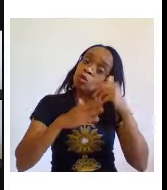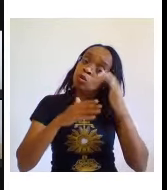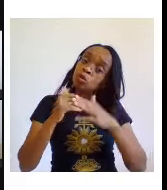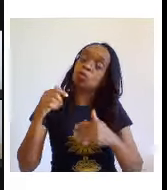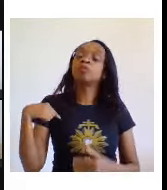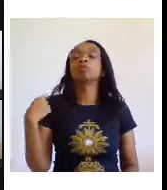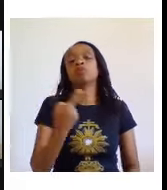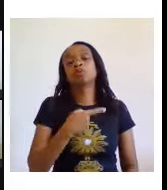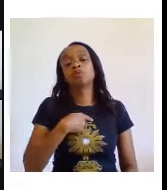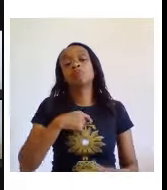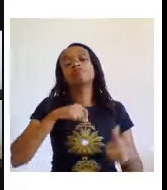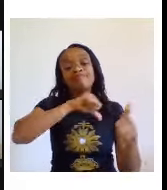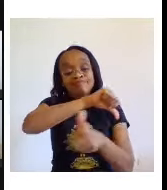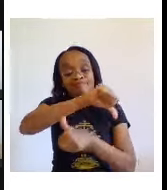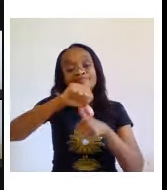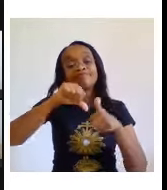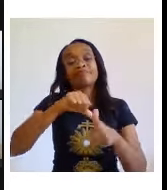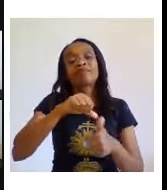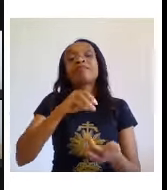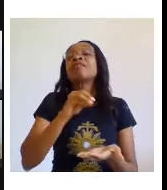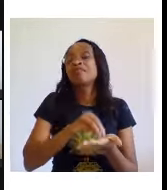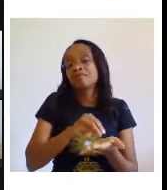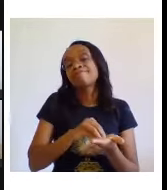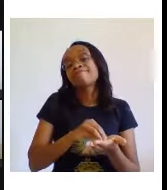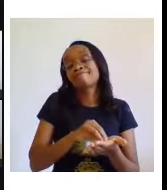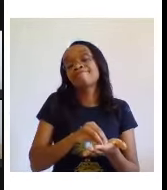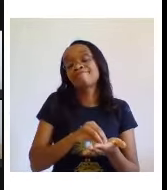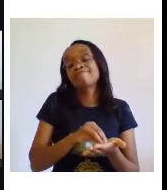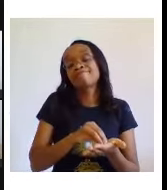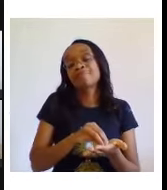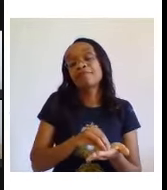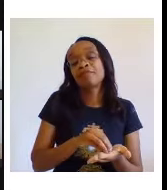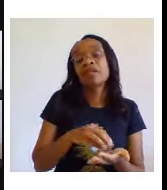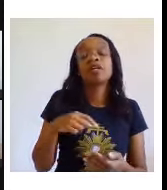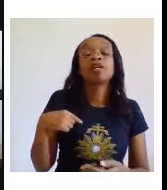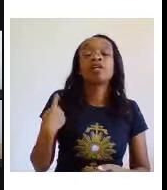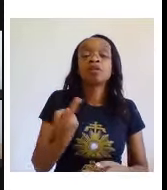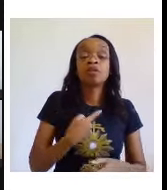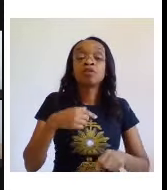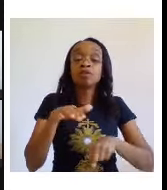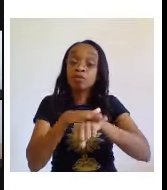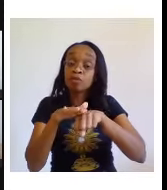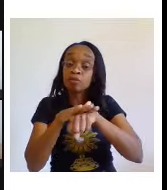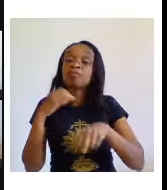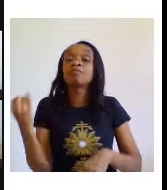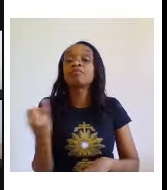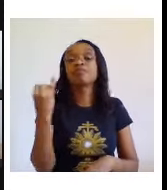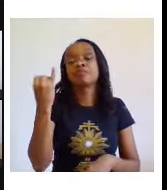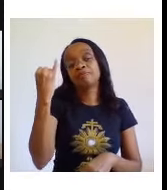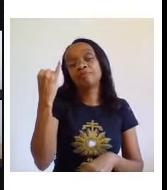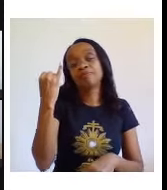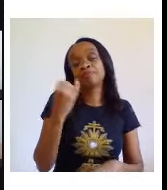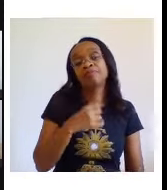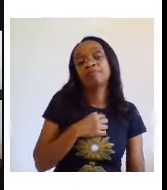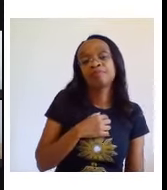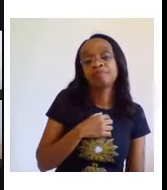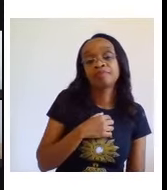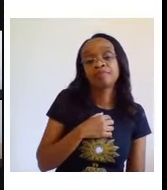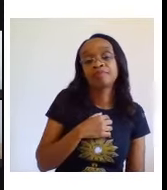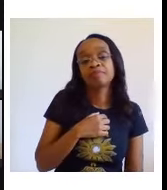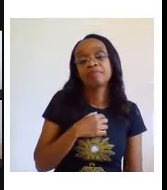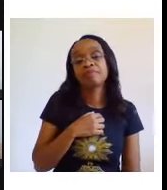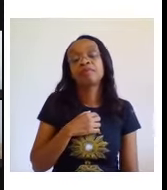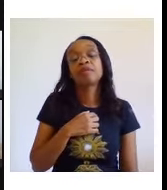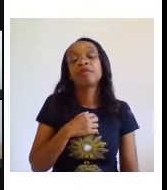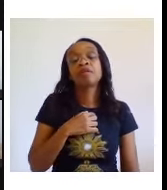bastante isso, e eu acho que, de novo, a nossa fala é fundamental. Eu acho e aí dentro